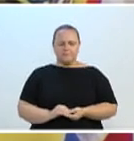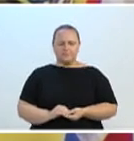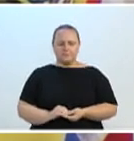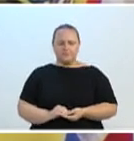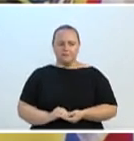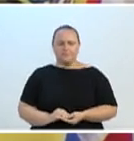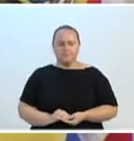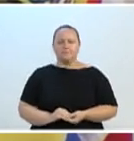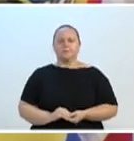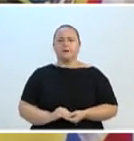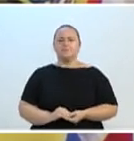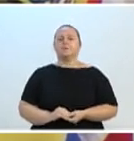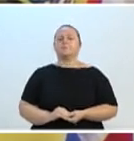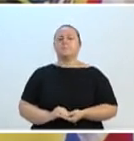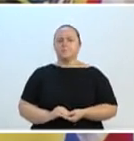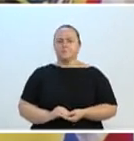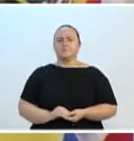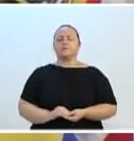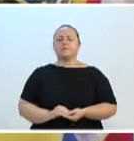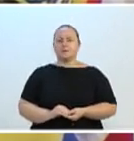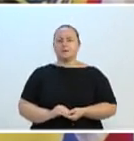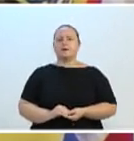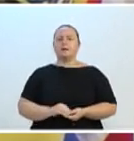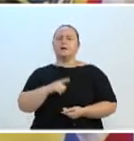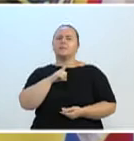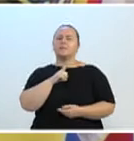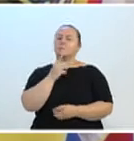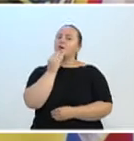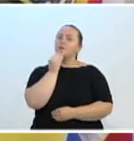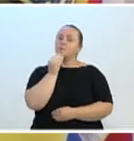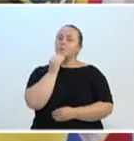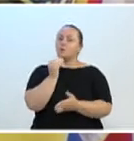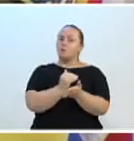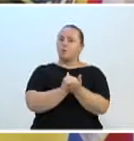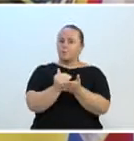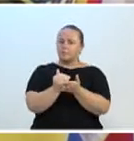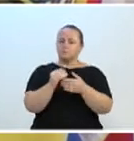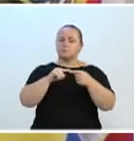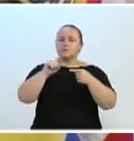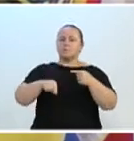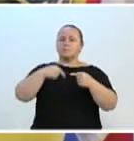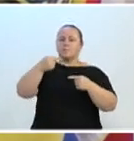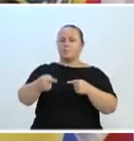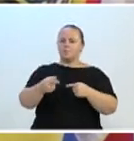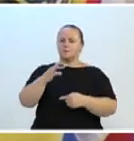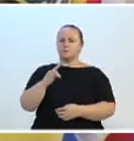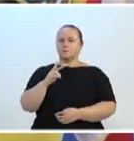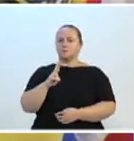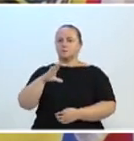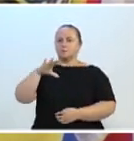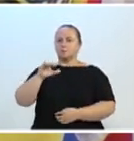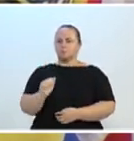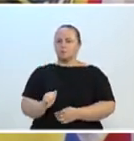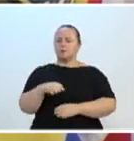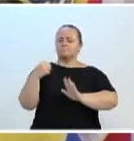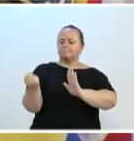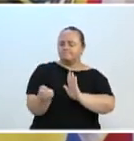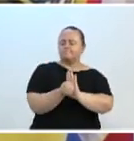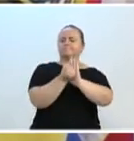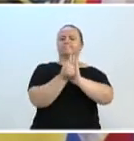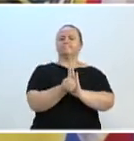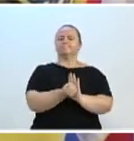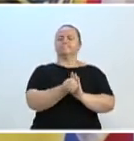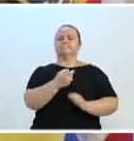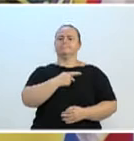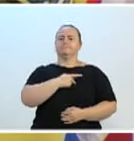que iniciou todo o processo, e logo em seguida veio o vereador Tuca, que traz a marca de um partido novo,